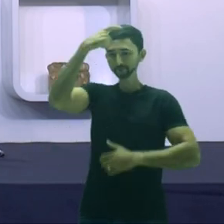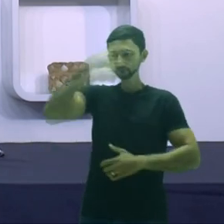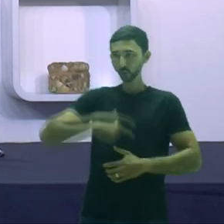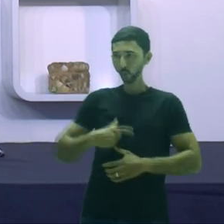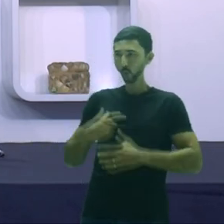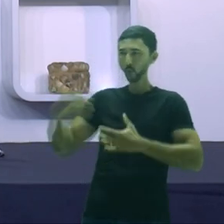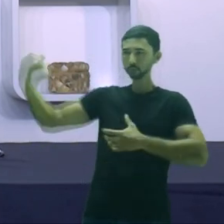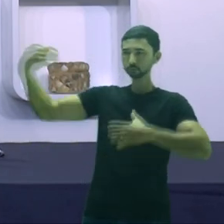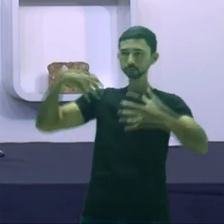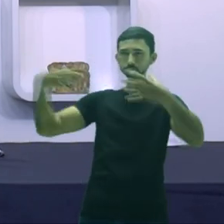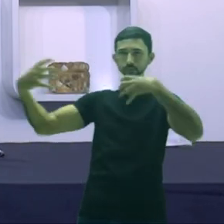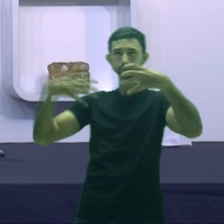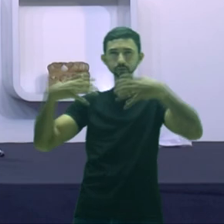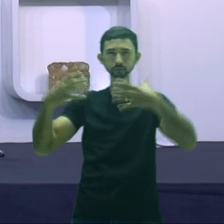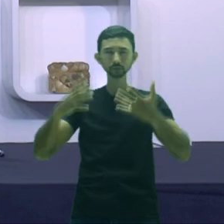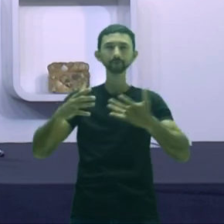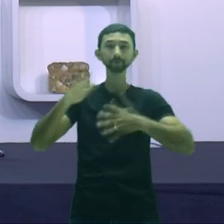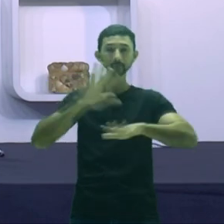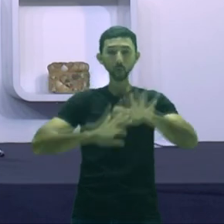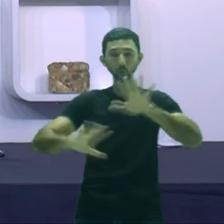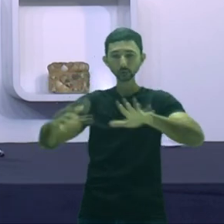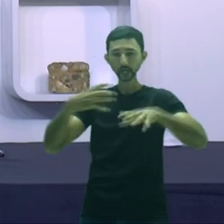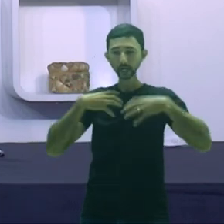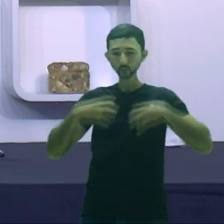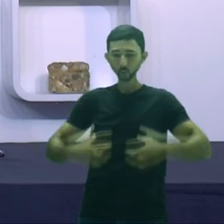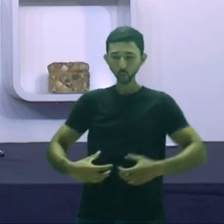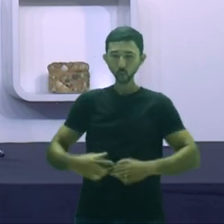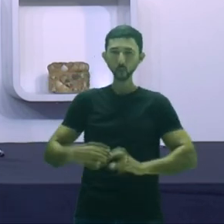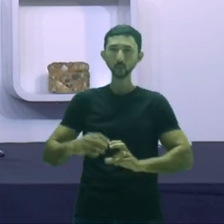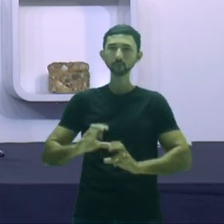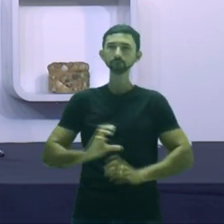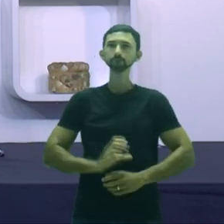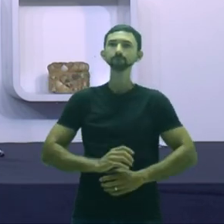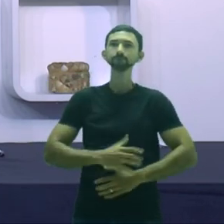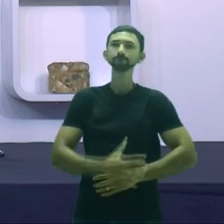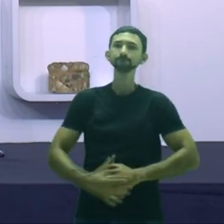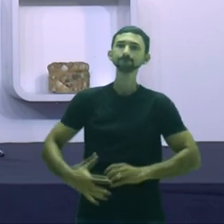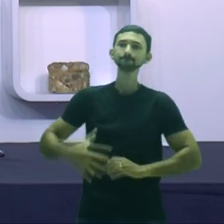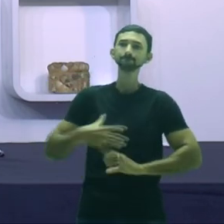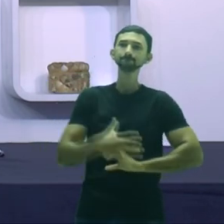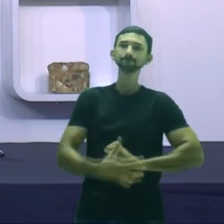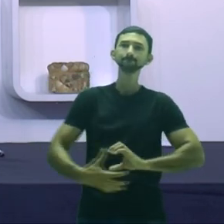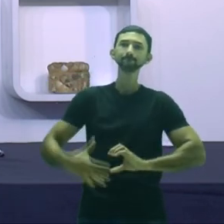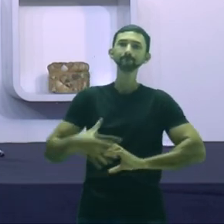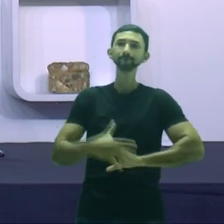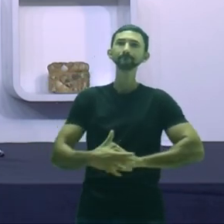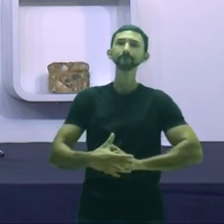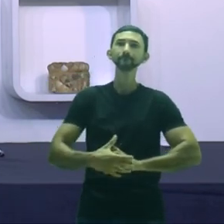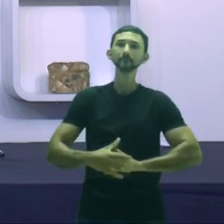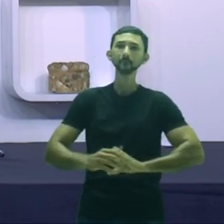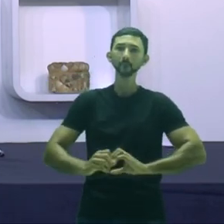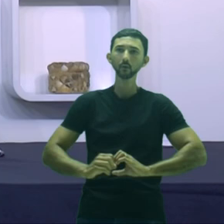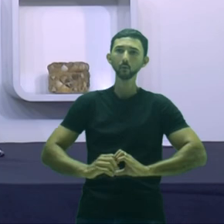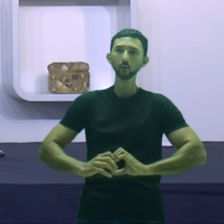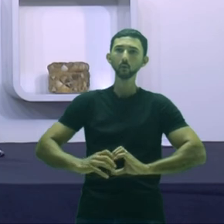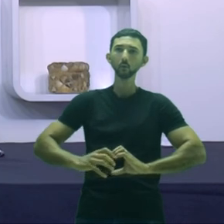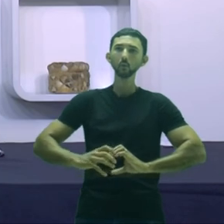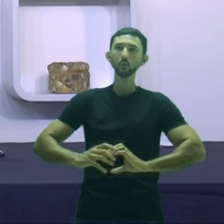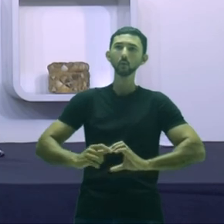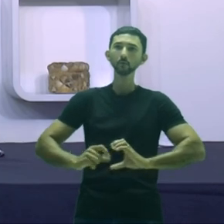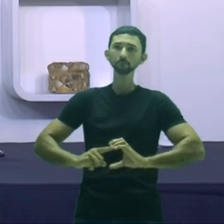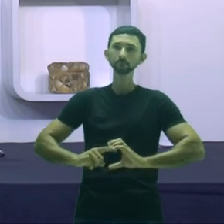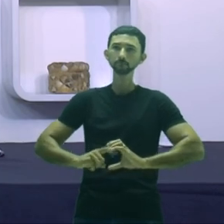de radiações. Então tem que ter um cuidado muito grande. Tá? Porque durante o desenvolvimento